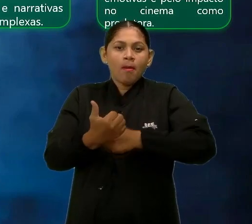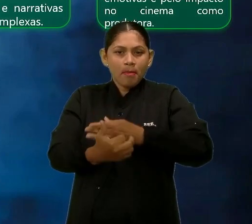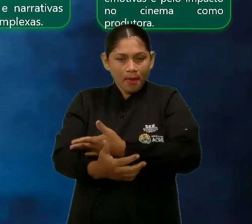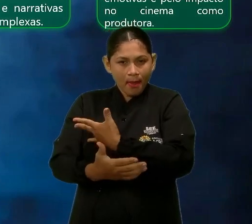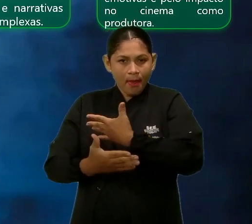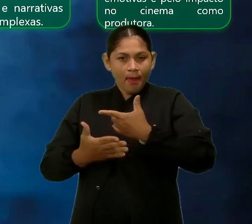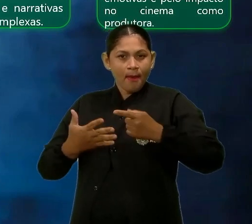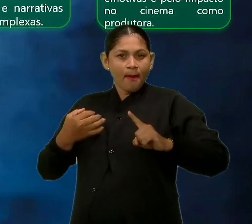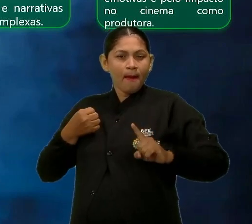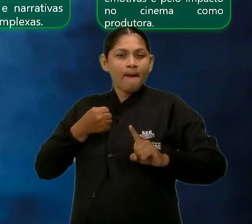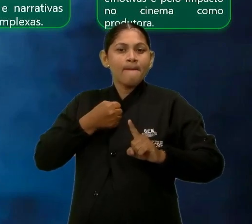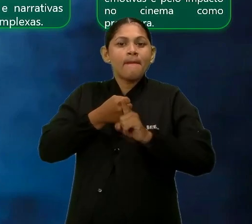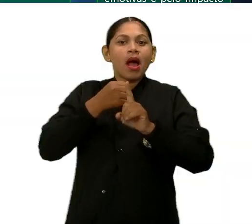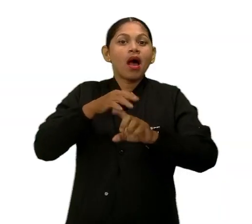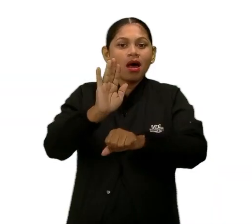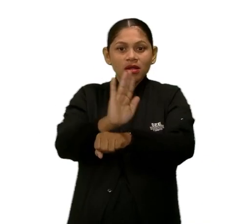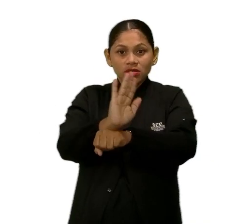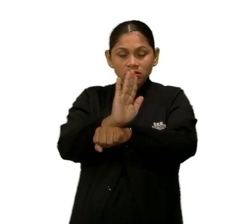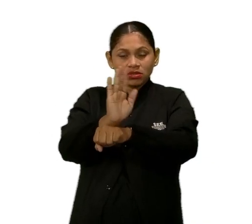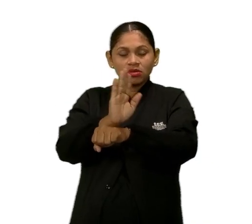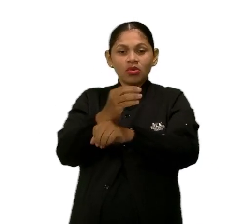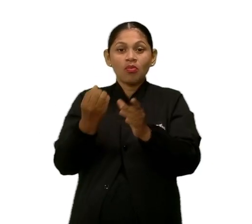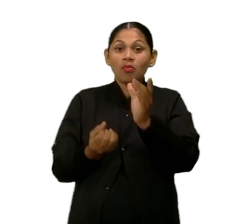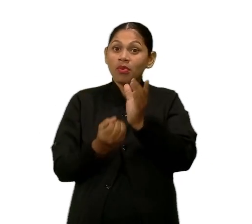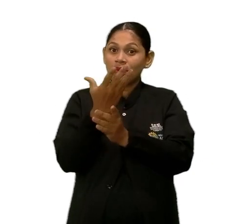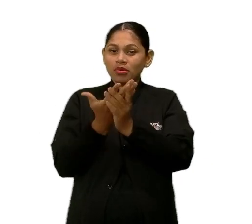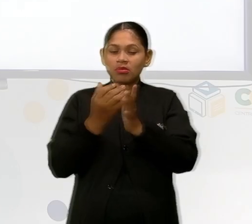impacto no cinema como produtora.